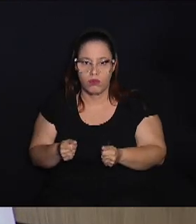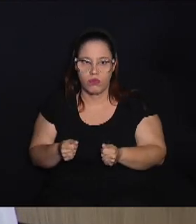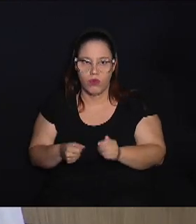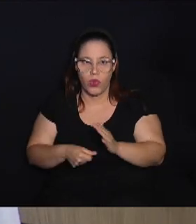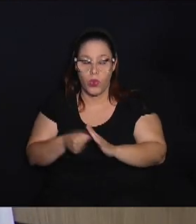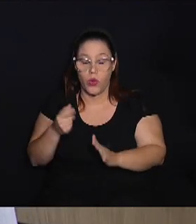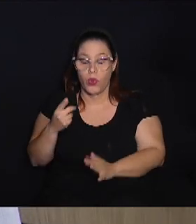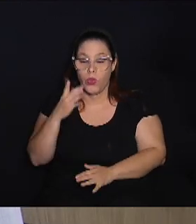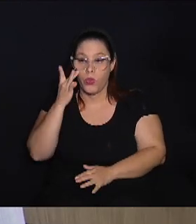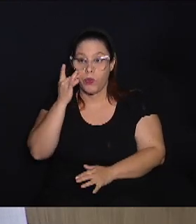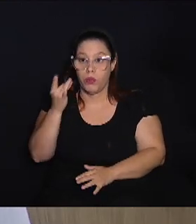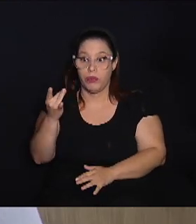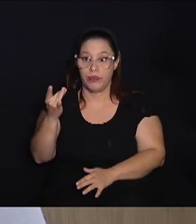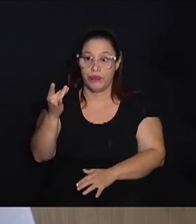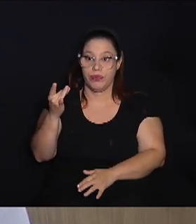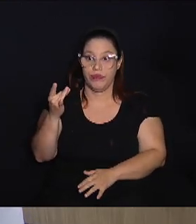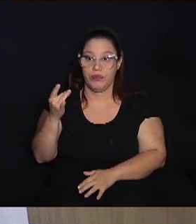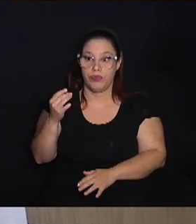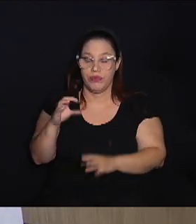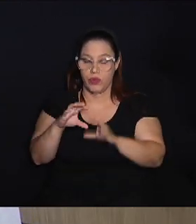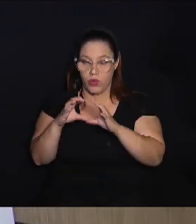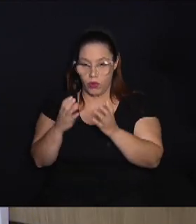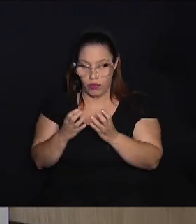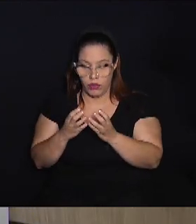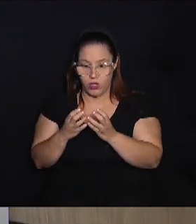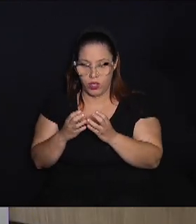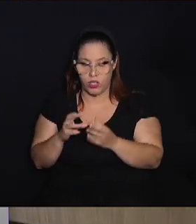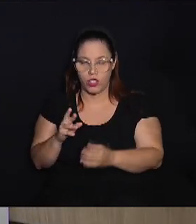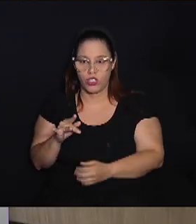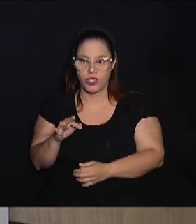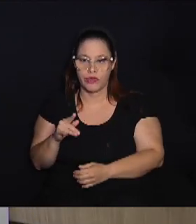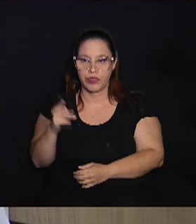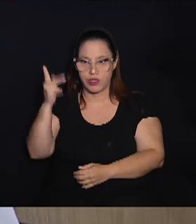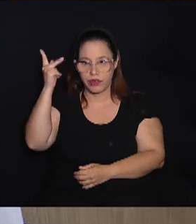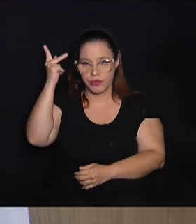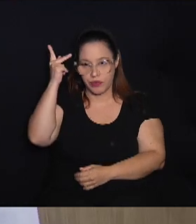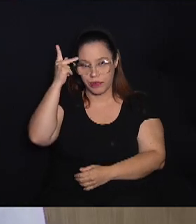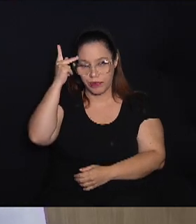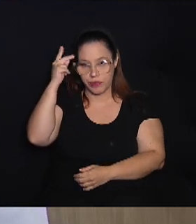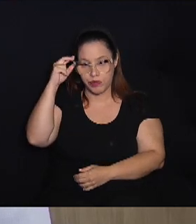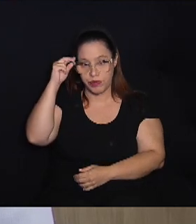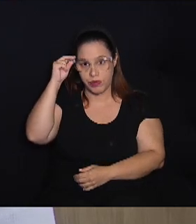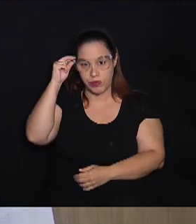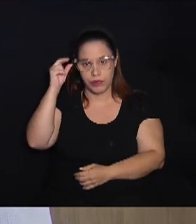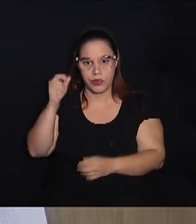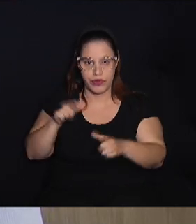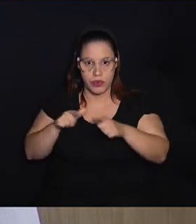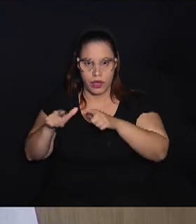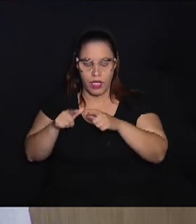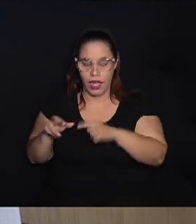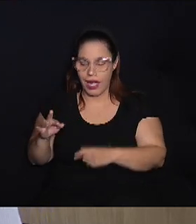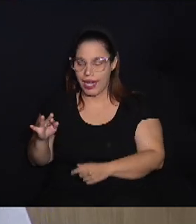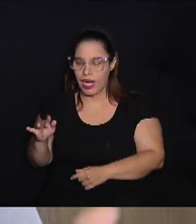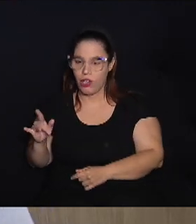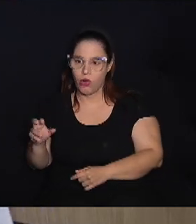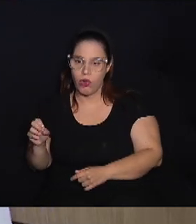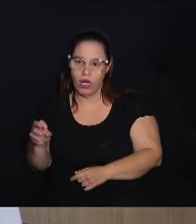atenção, foi uma comitiva que nós fizemos para São Paulo para acompanhar o trabalho de sucesso que foi feito na Cracolândia lá,